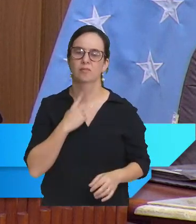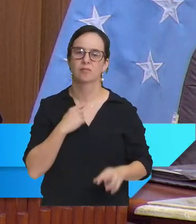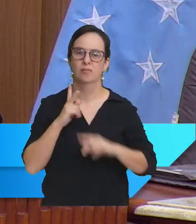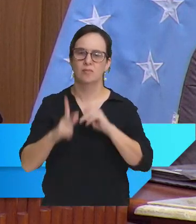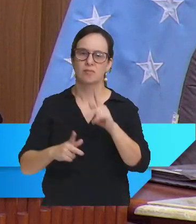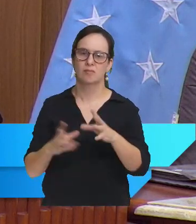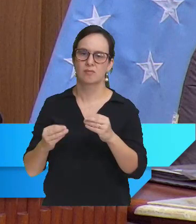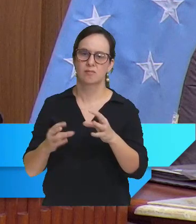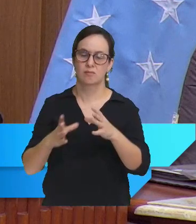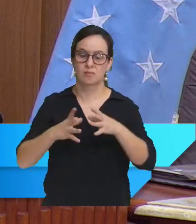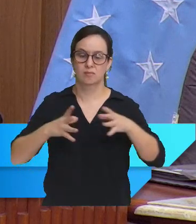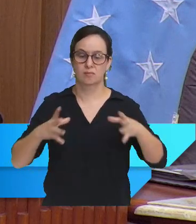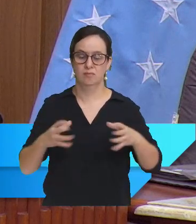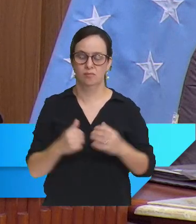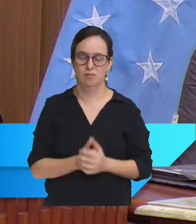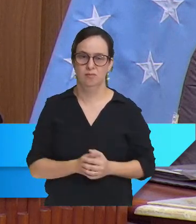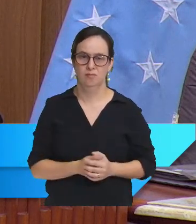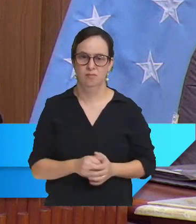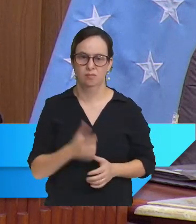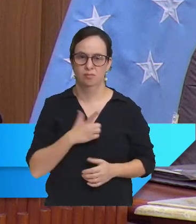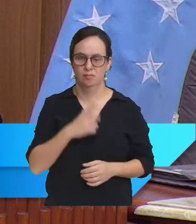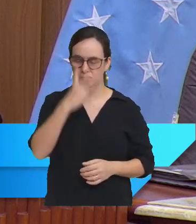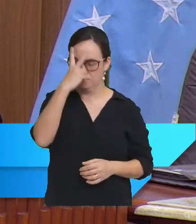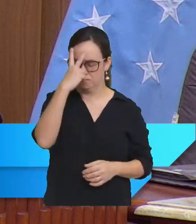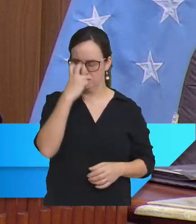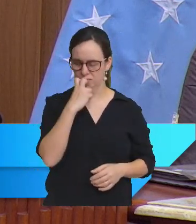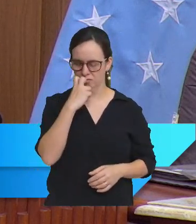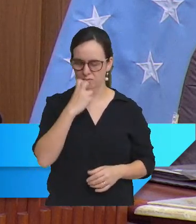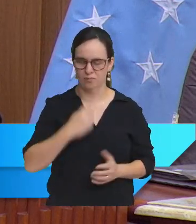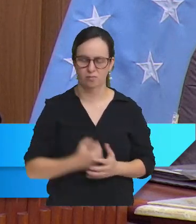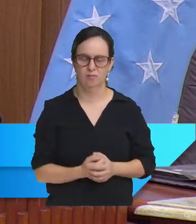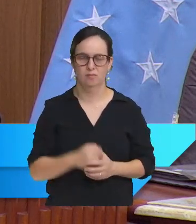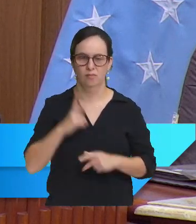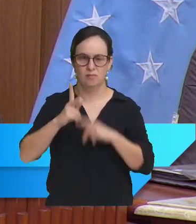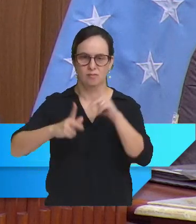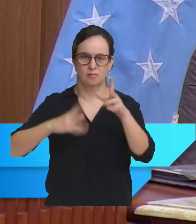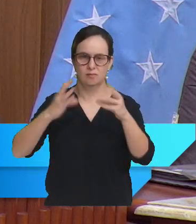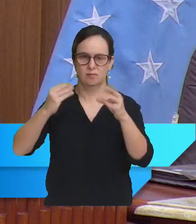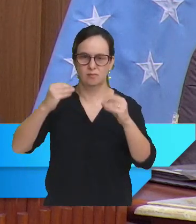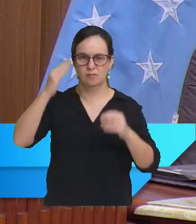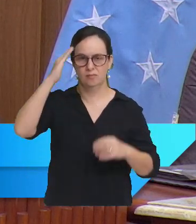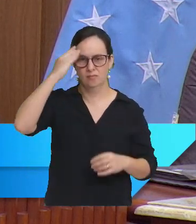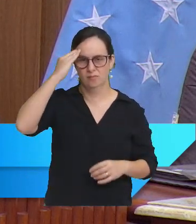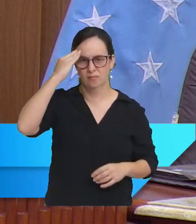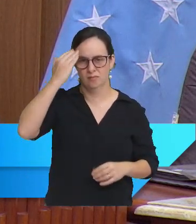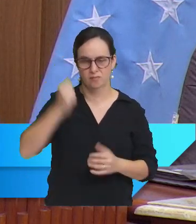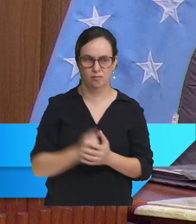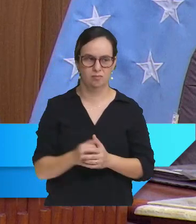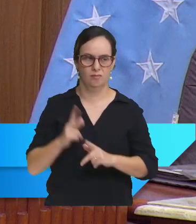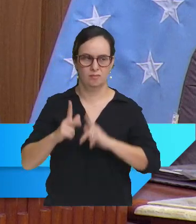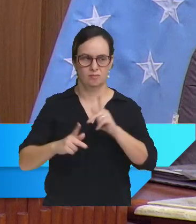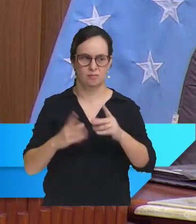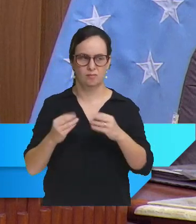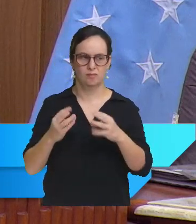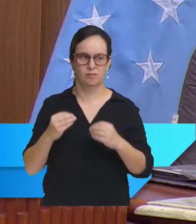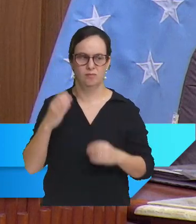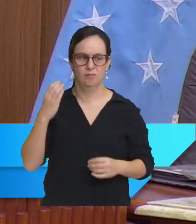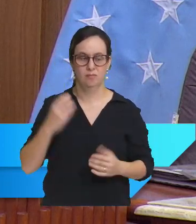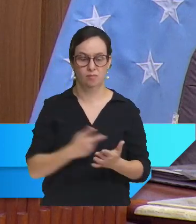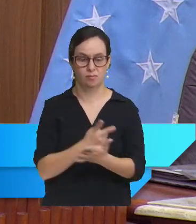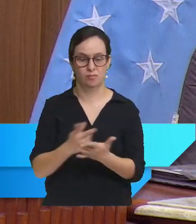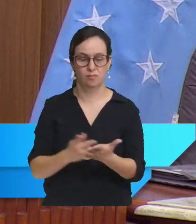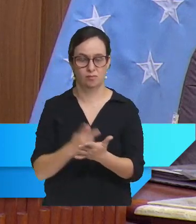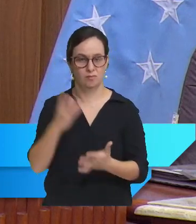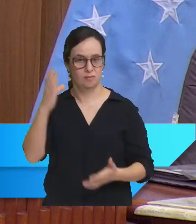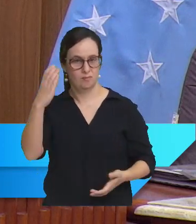máxima. Então, a gente não pode fechar o olho para o que o povo pensa, a gente não pode fechar o olho para o que o povo quer. Então, essas são minhas